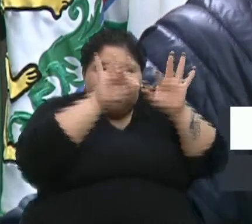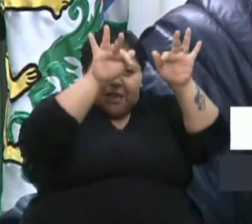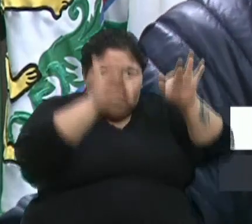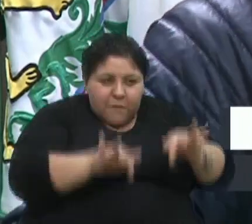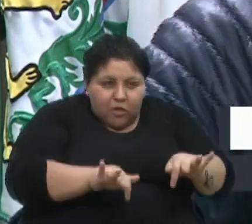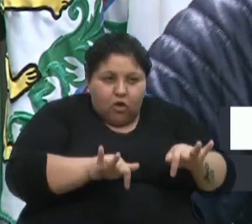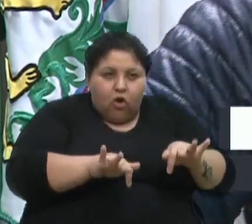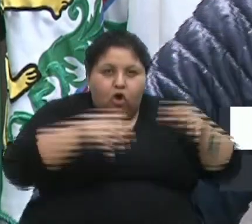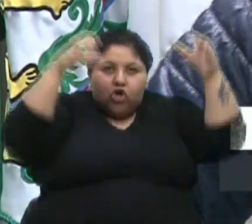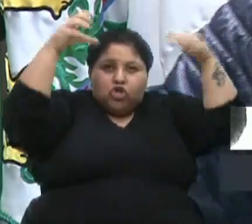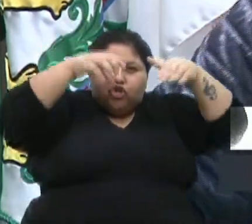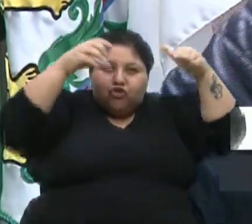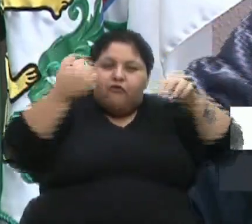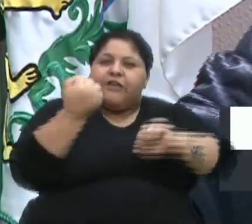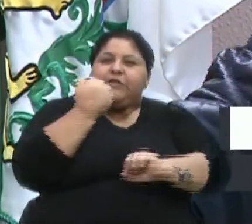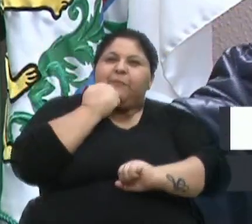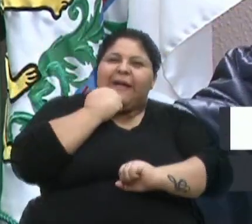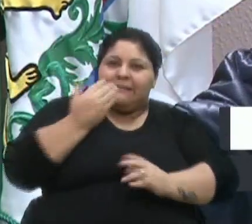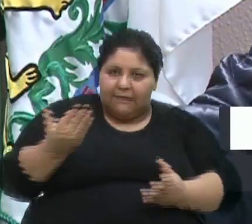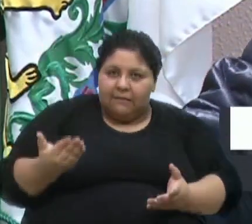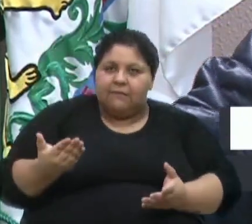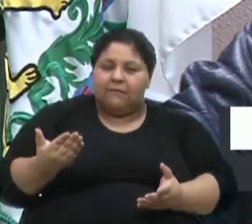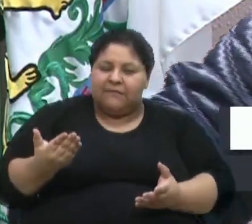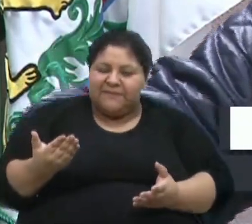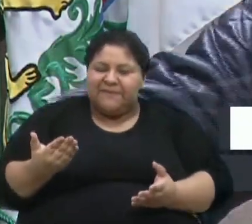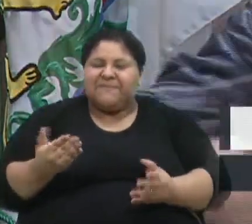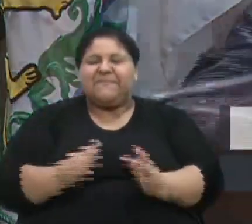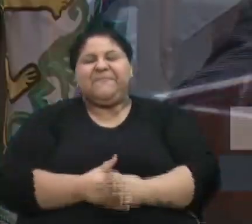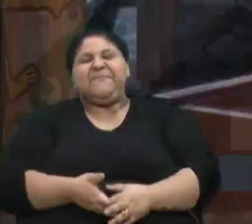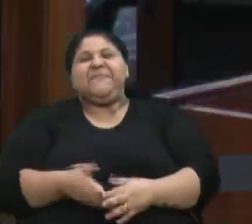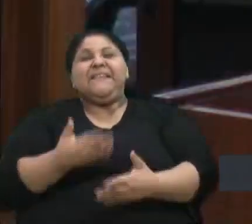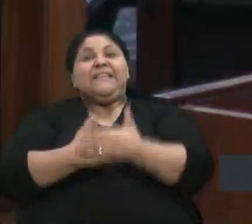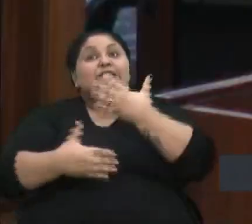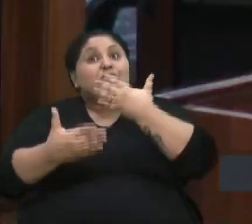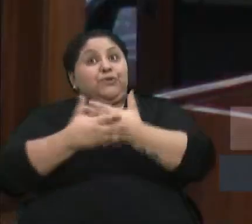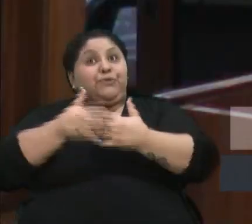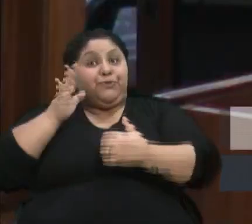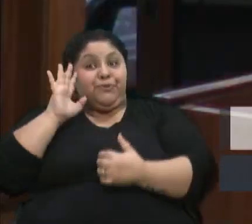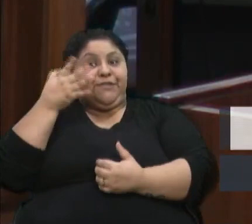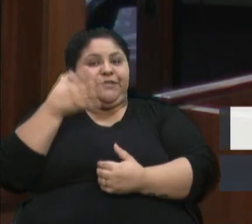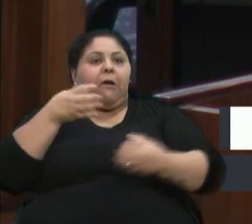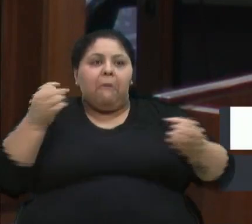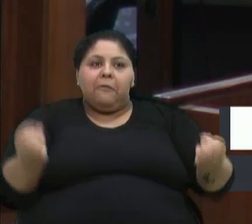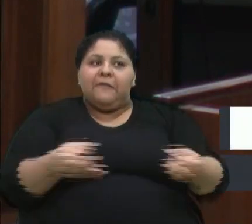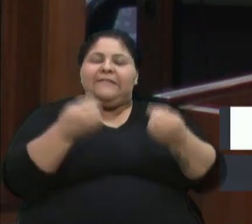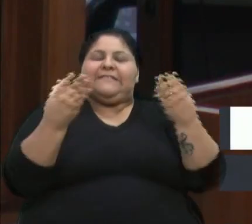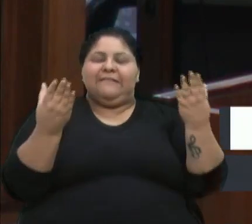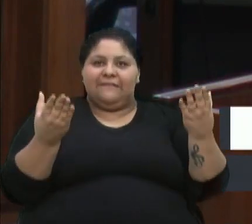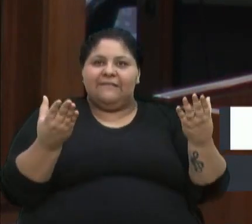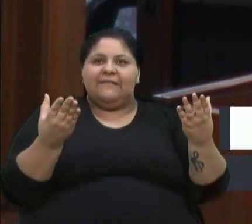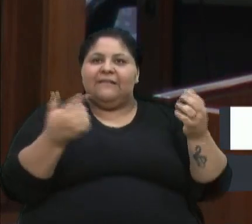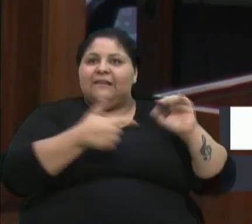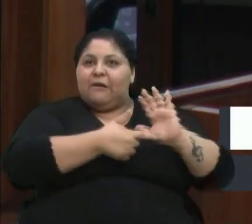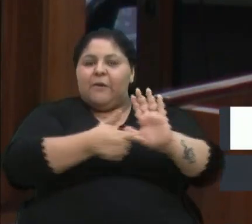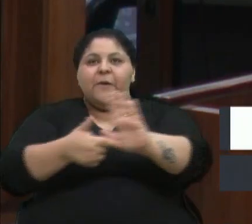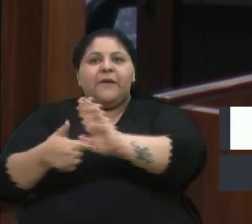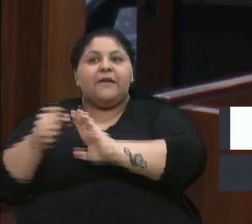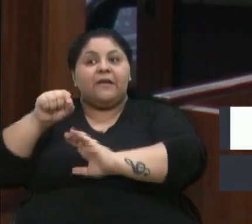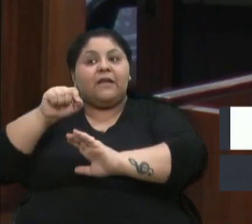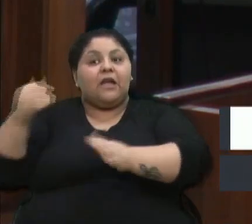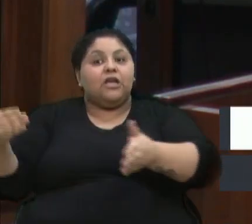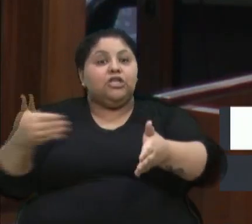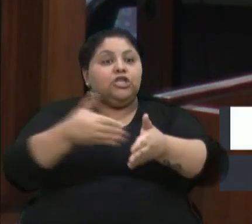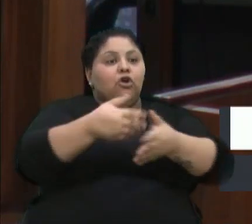pedra, inclusive. Né? Então, tudo isso aconteceu nesse evento para mostrar para quem veio nos